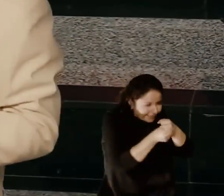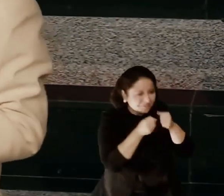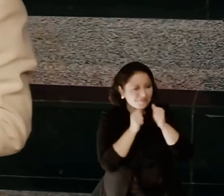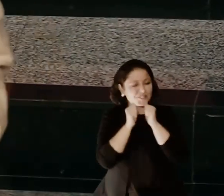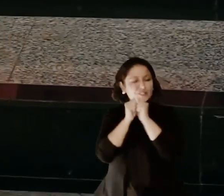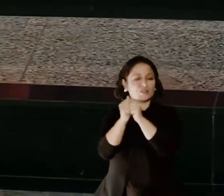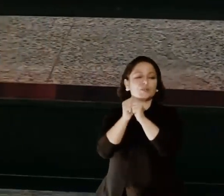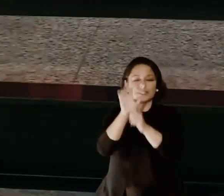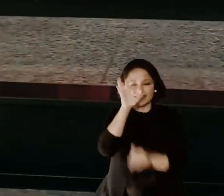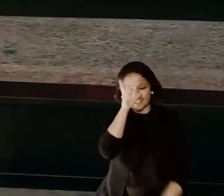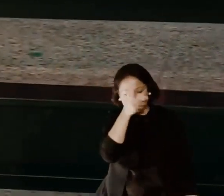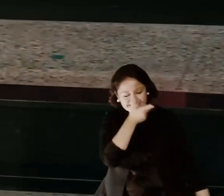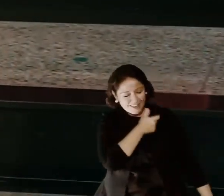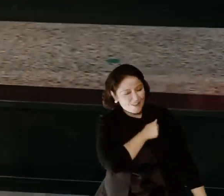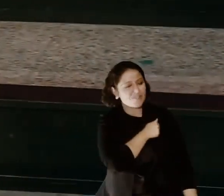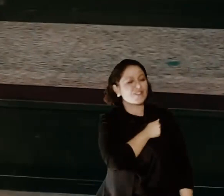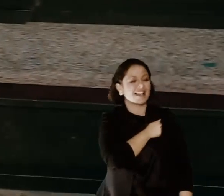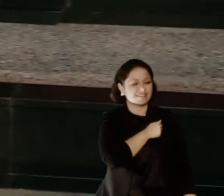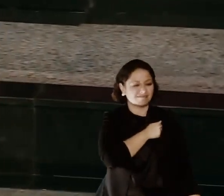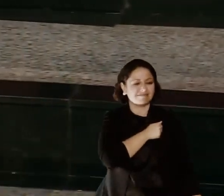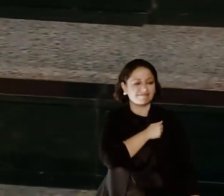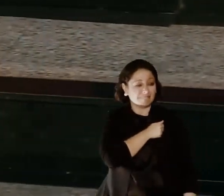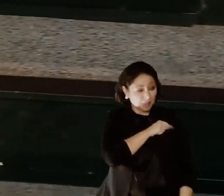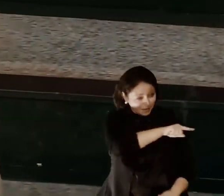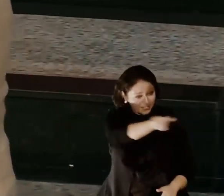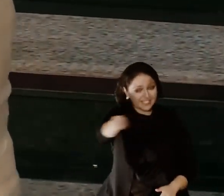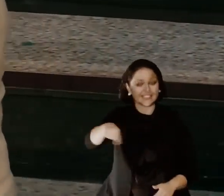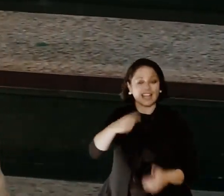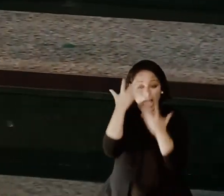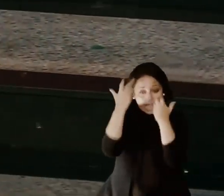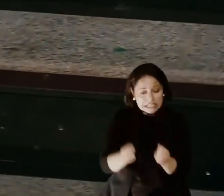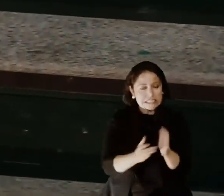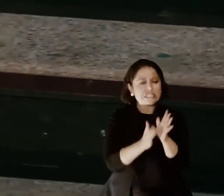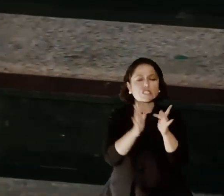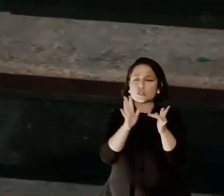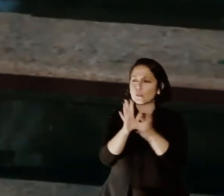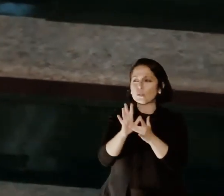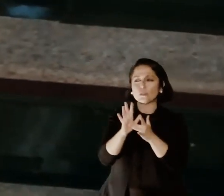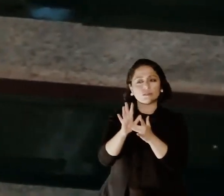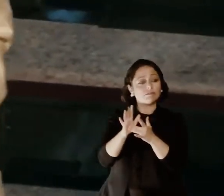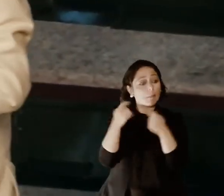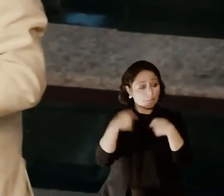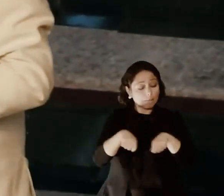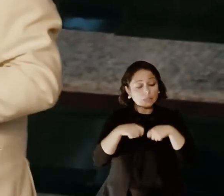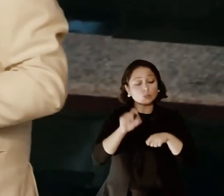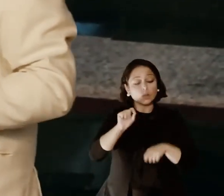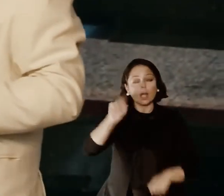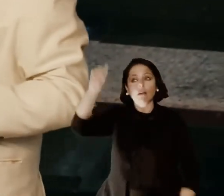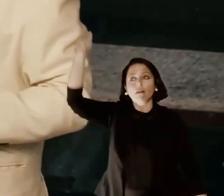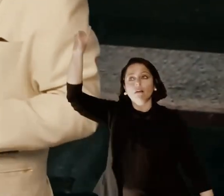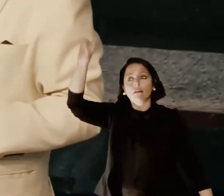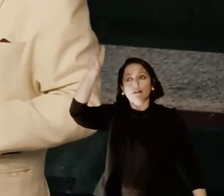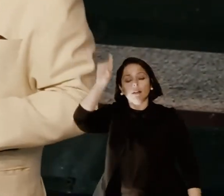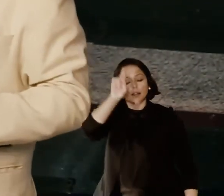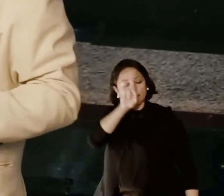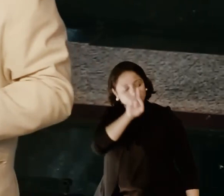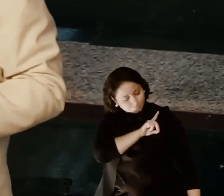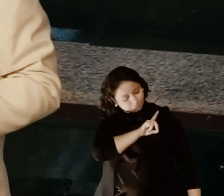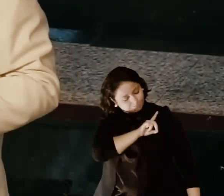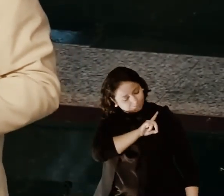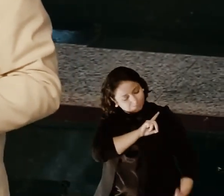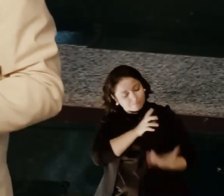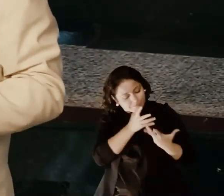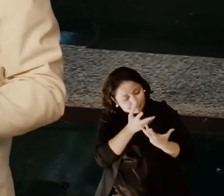buscar e salvar o que se havia perdido. Para aceitar Jesus hoje, basta se esvaziar e tomar a forma de